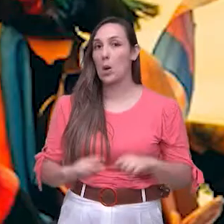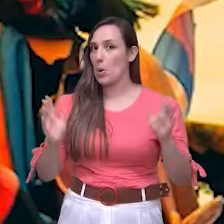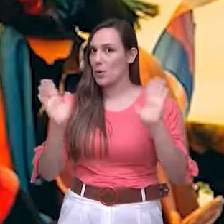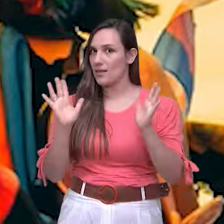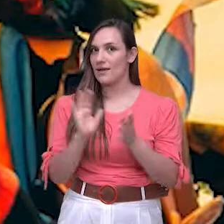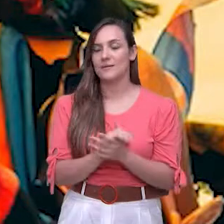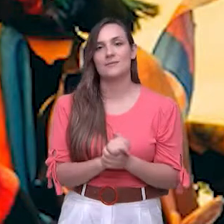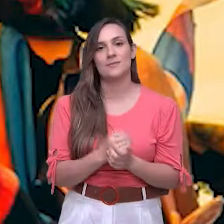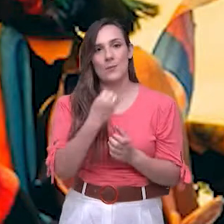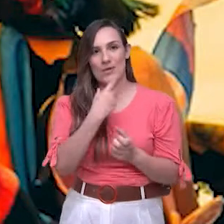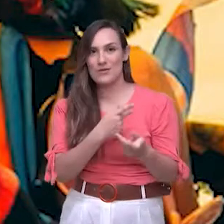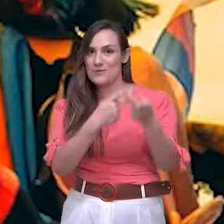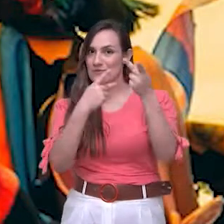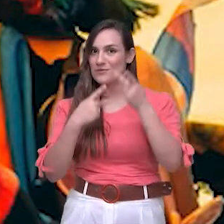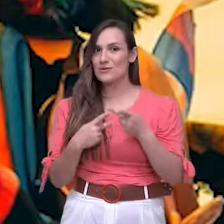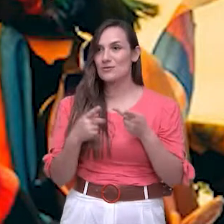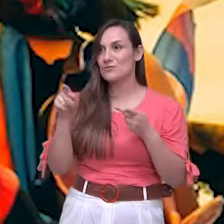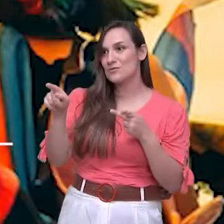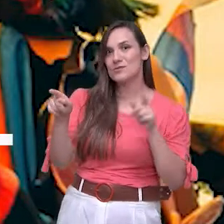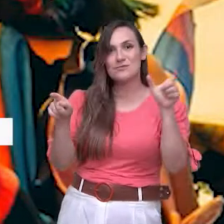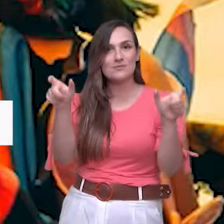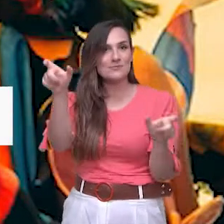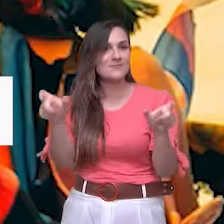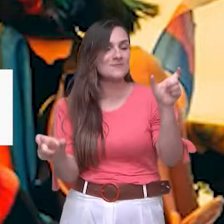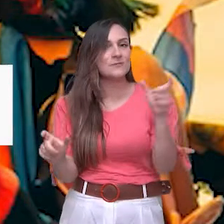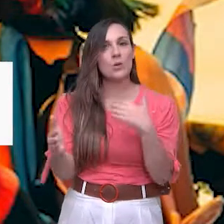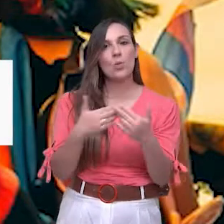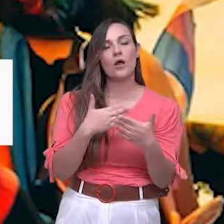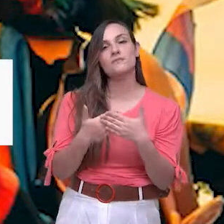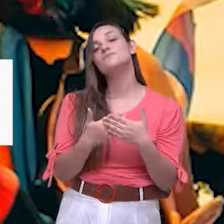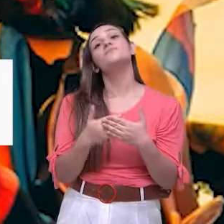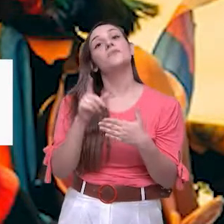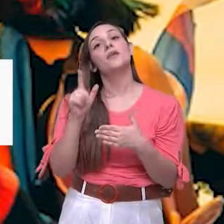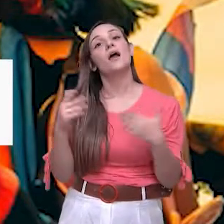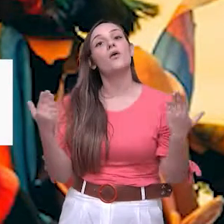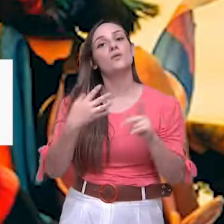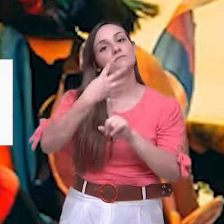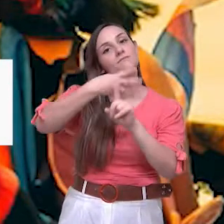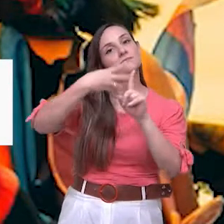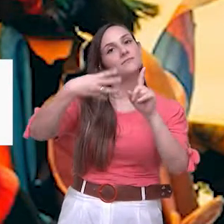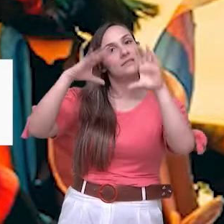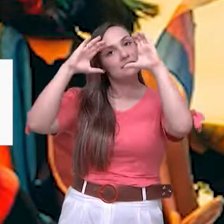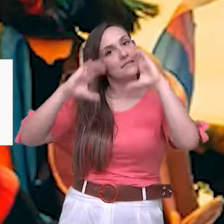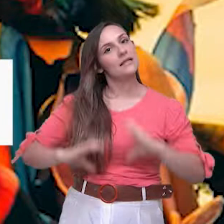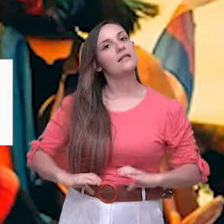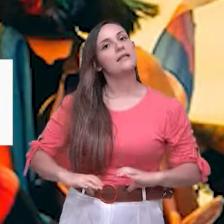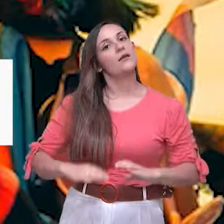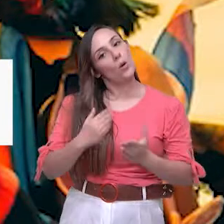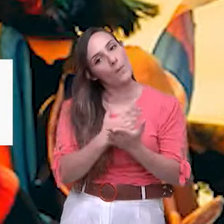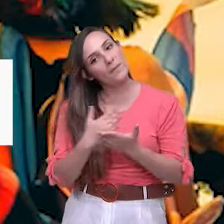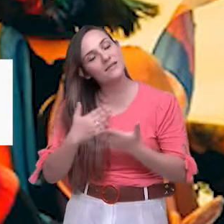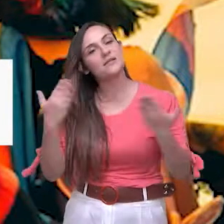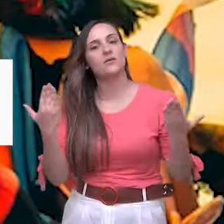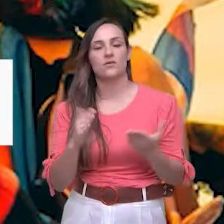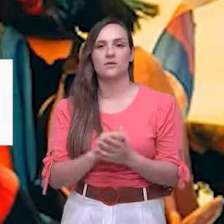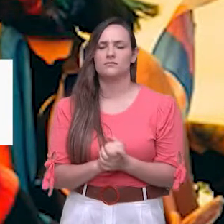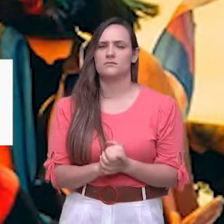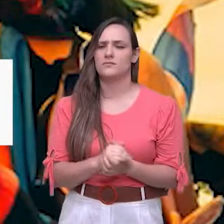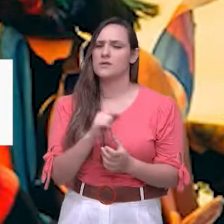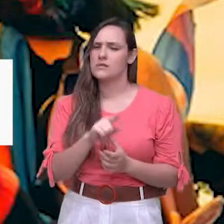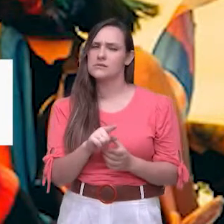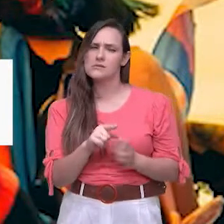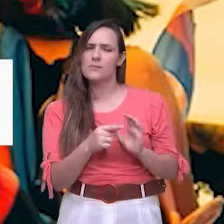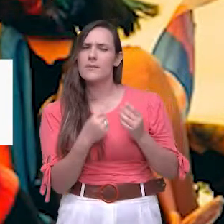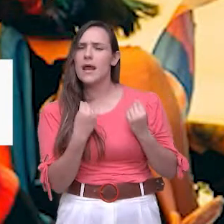Olá seja muito bem-vinda e bem-vindo o cidadania LGBT mais Está no Ar este